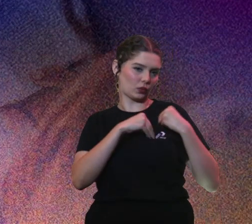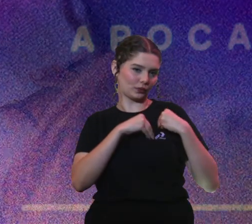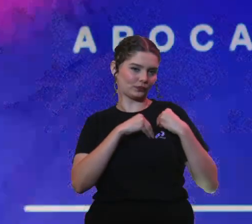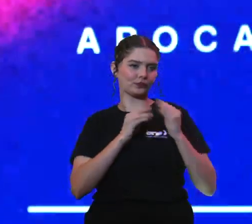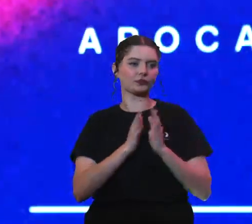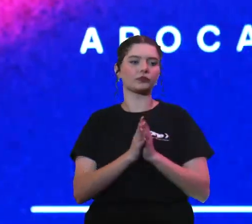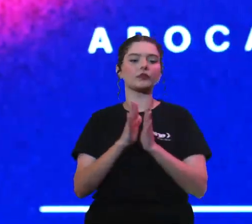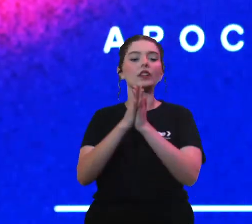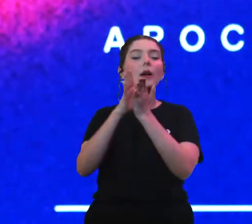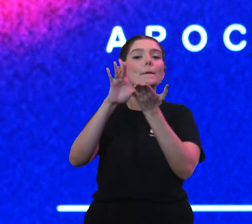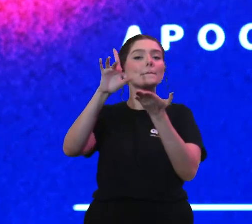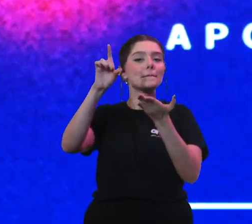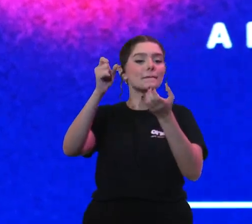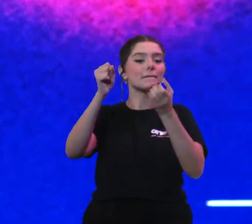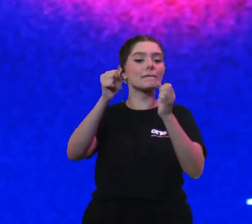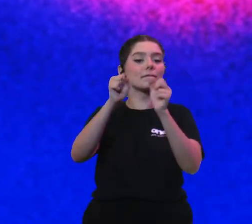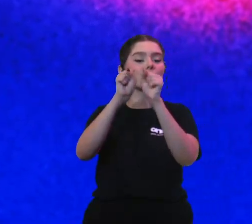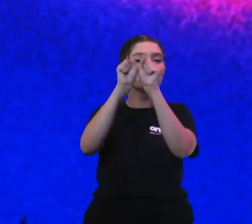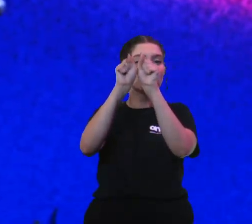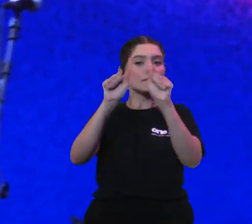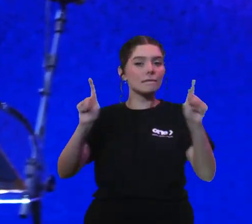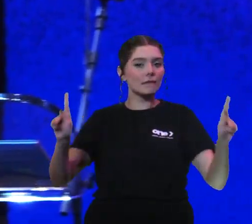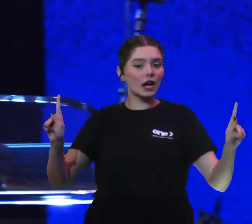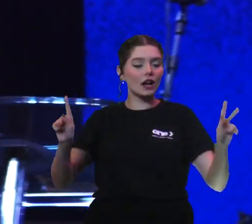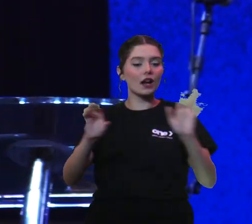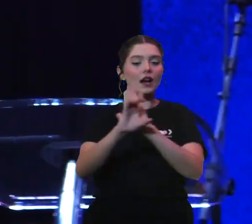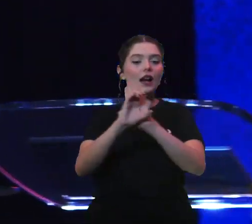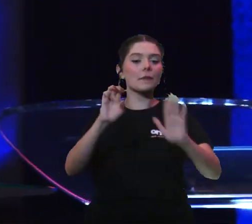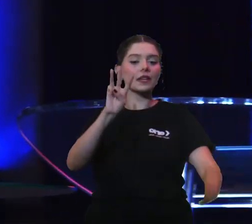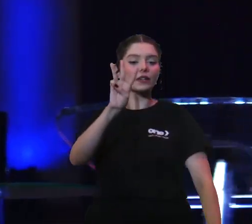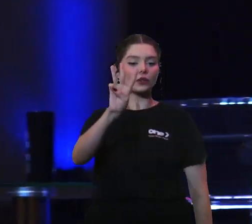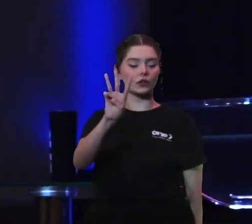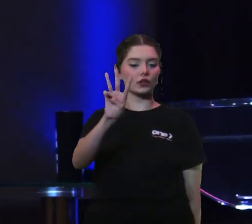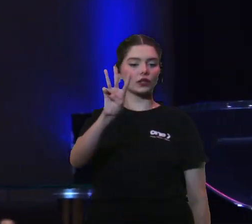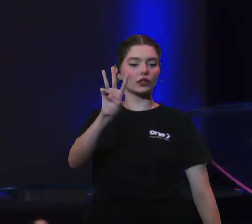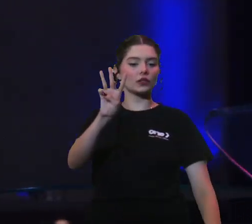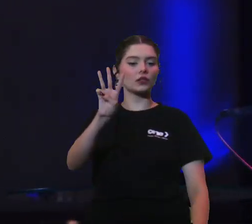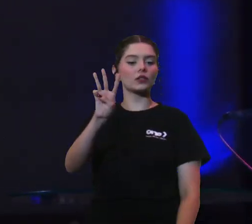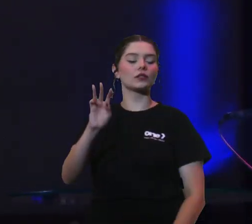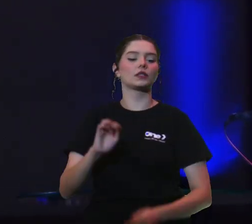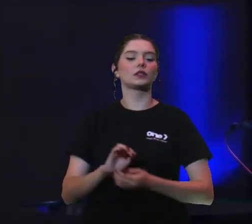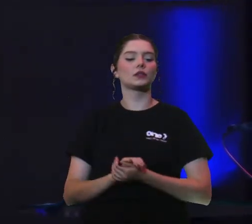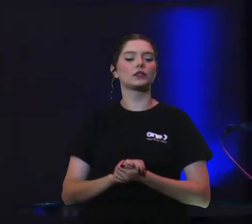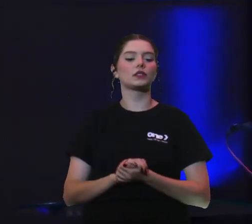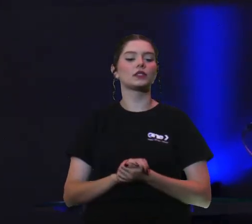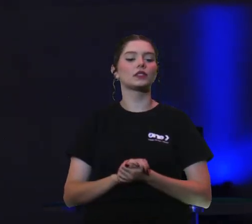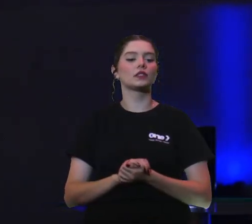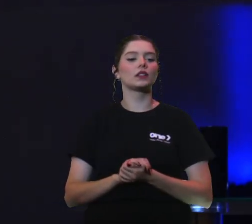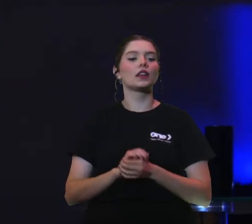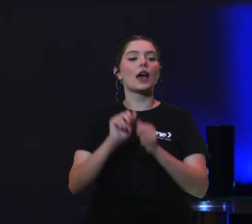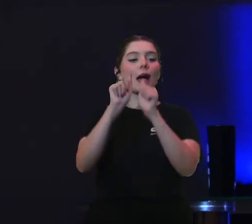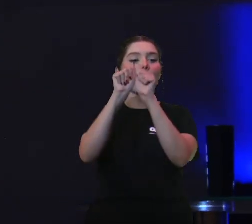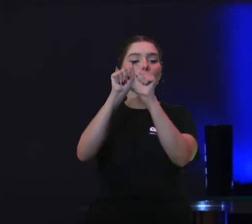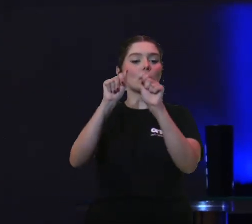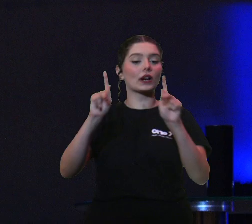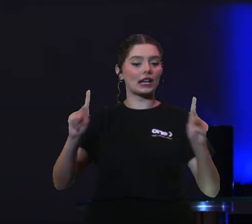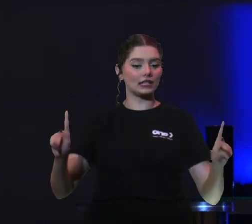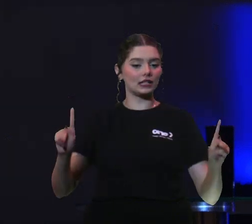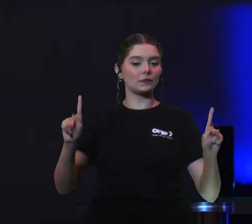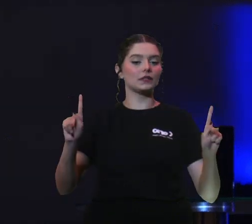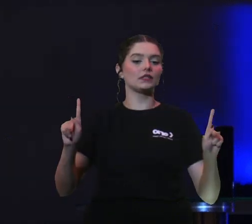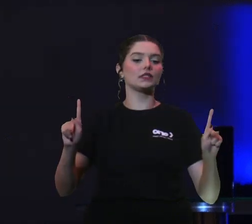Abre a tua Bíblia no livro de Apocalipse, capítulo 3. Hoje eu quero estudar com você um pouquinho sobre a mensagem de João para a igreja